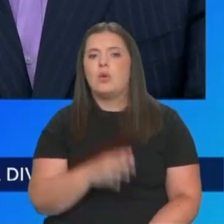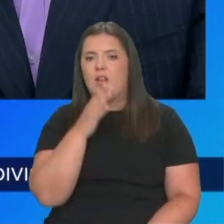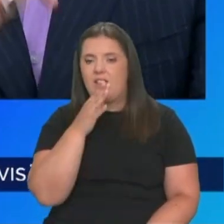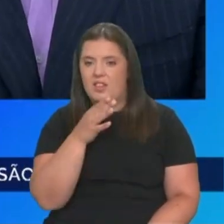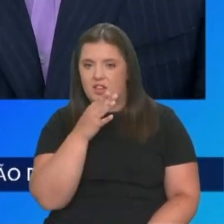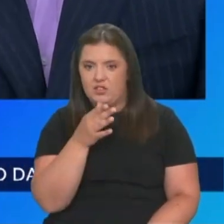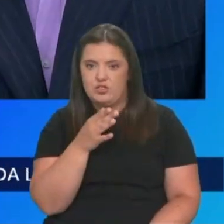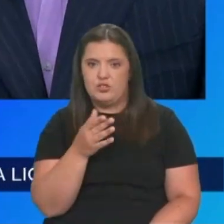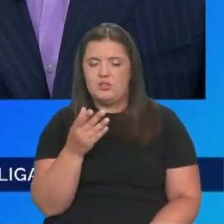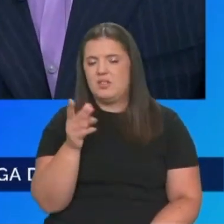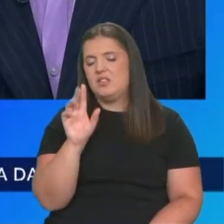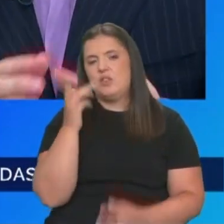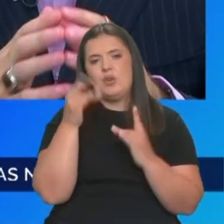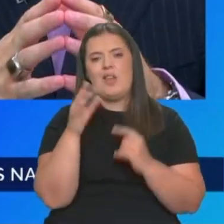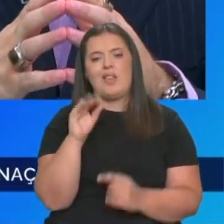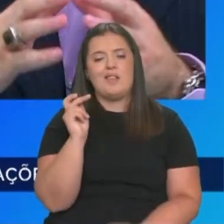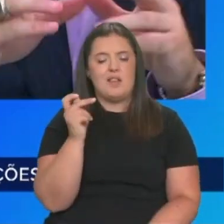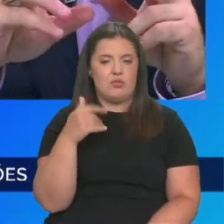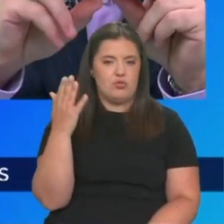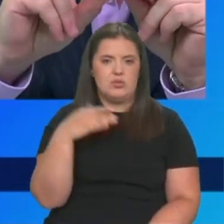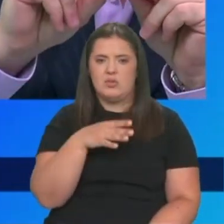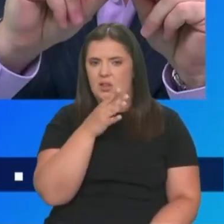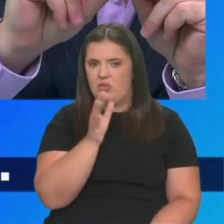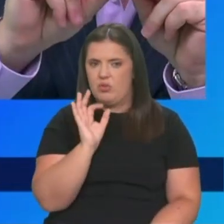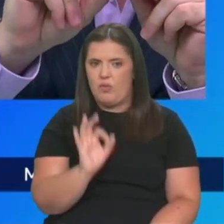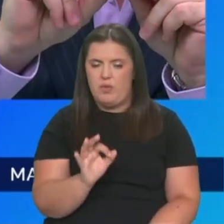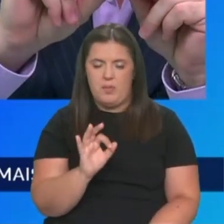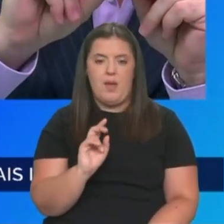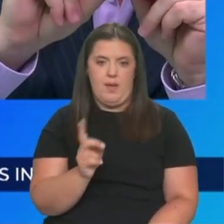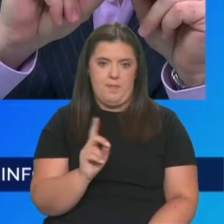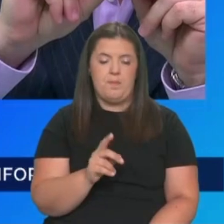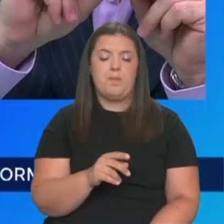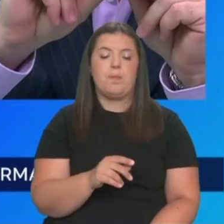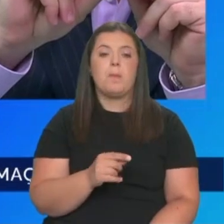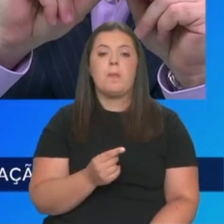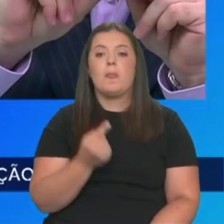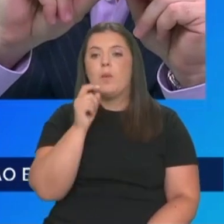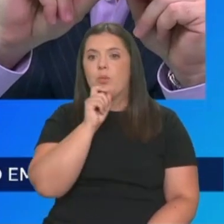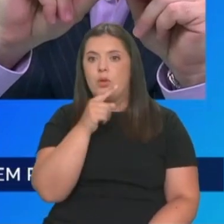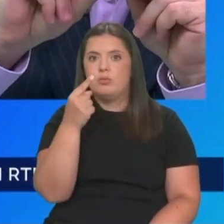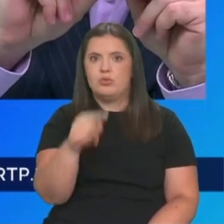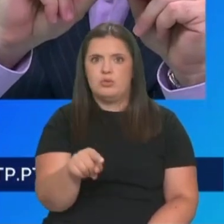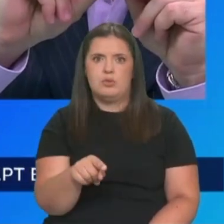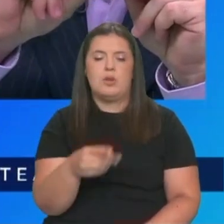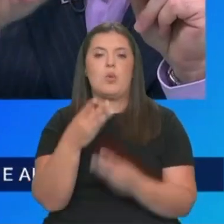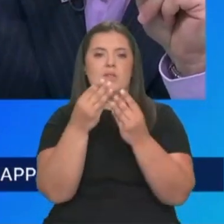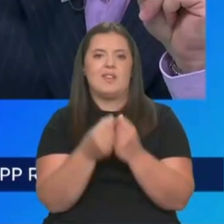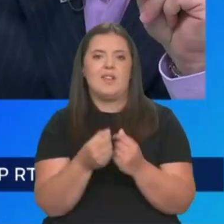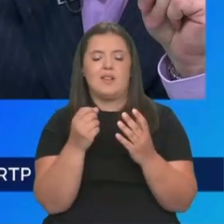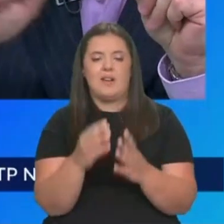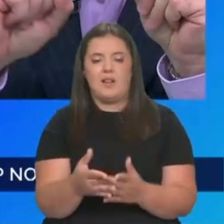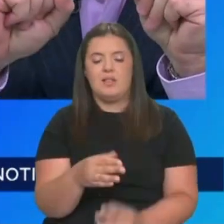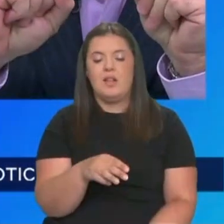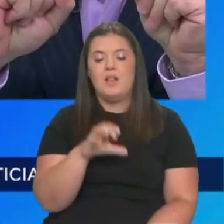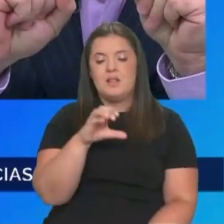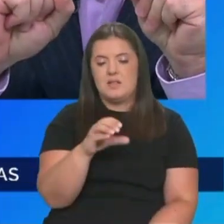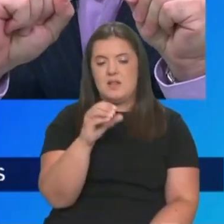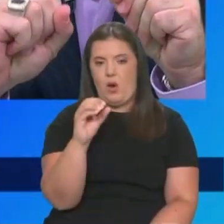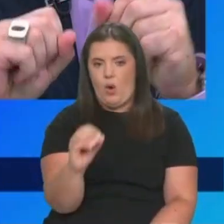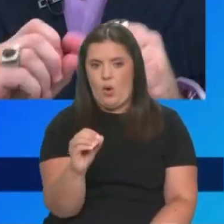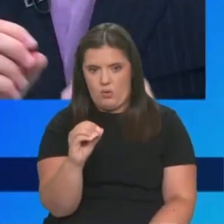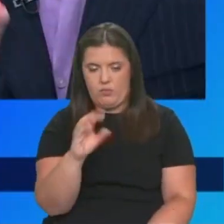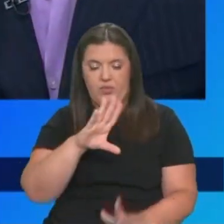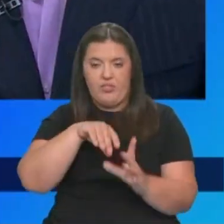teoria de há 10 anos, que agora se confirma, é o seguinte: bom, podemos ter então uma grande quantidade também de monóxido na